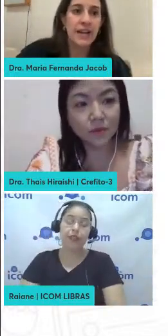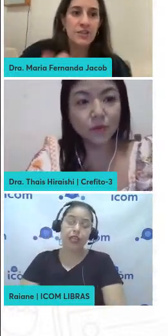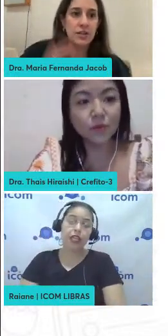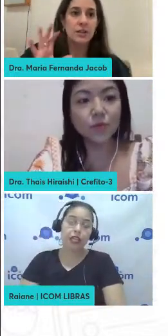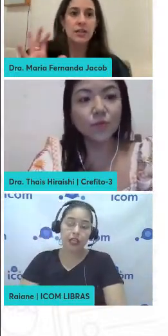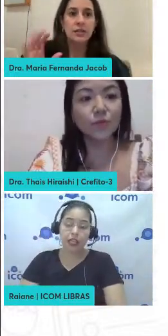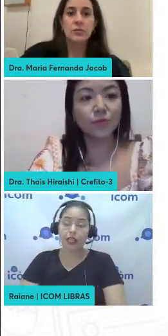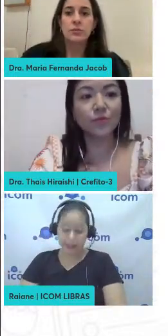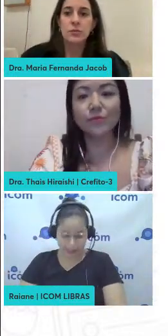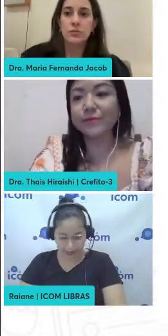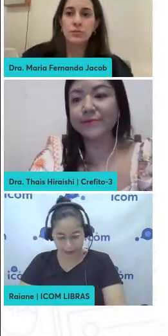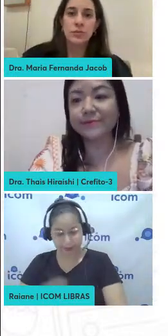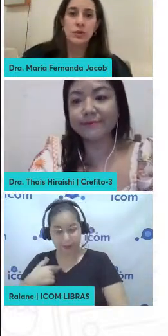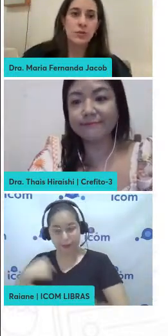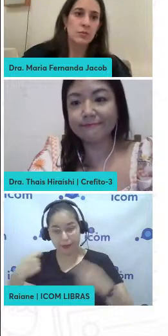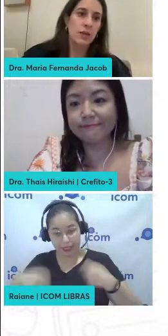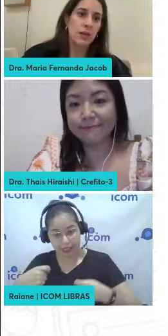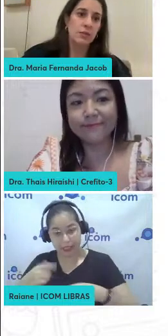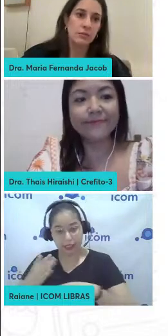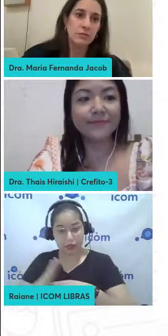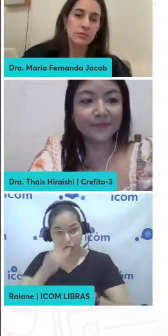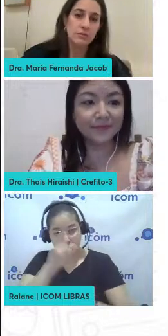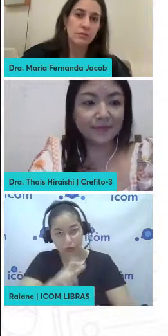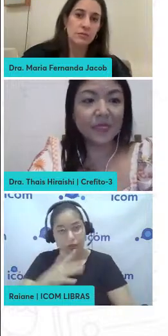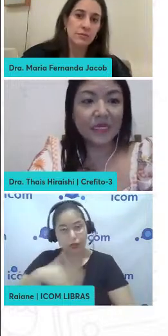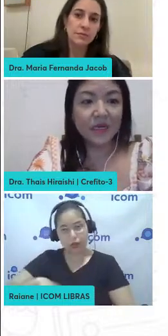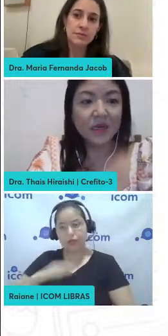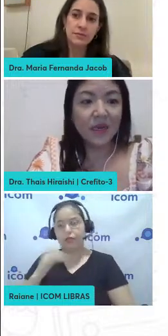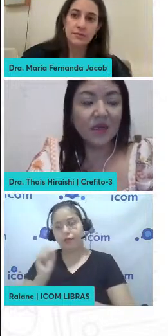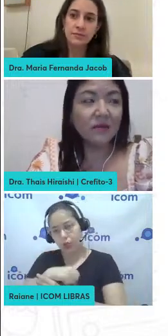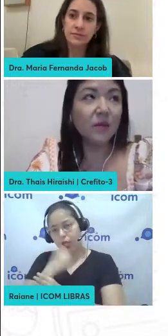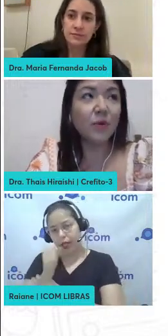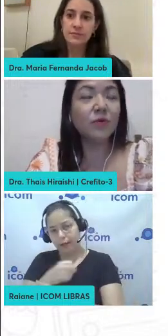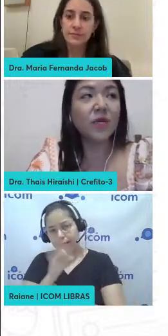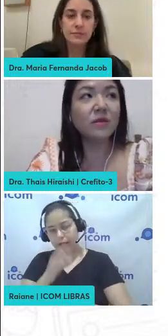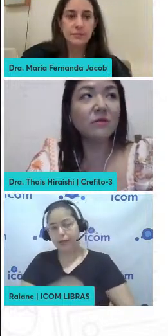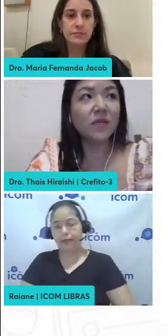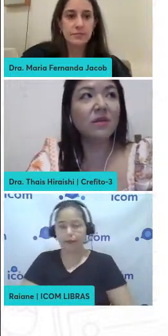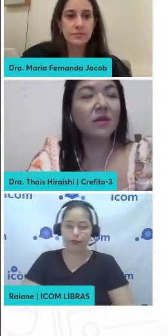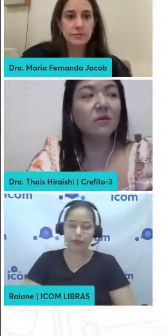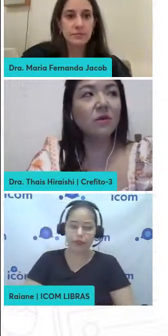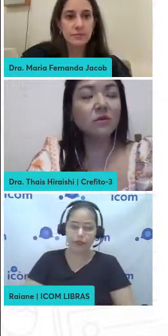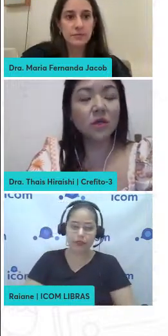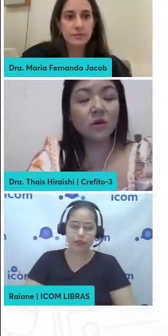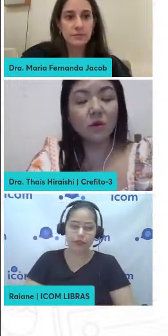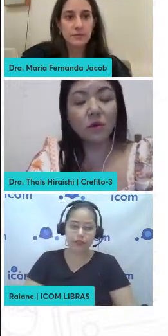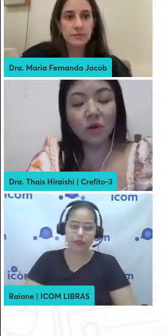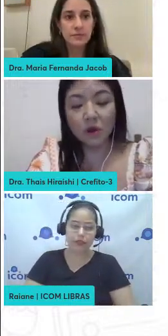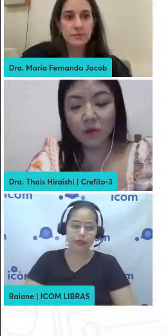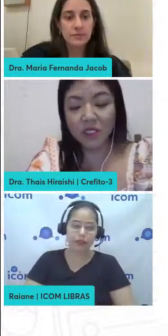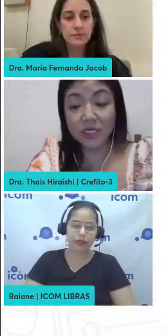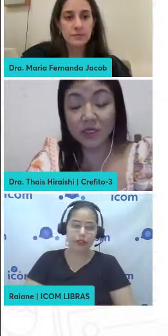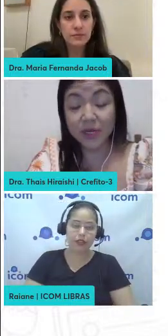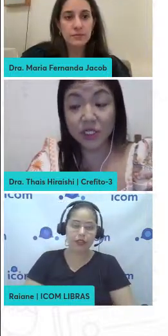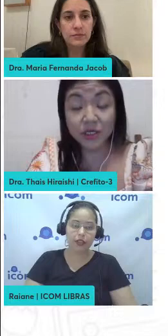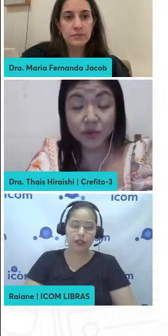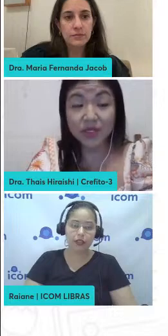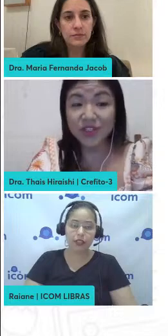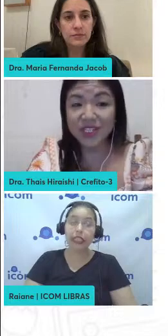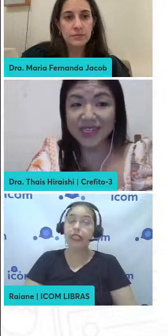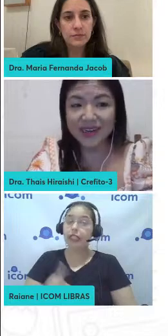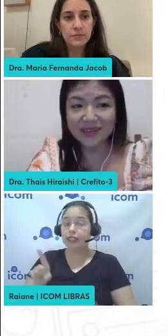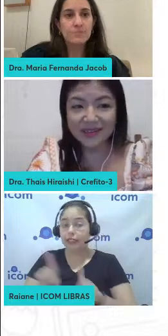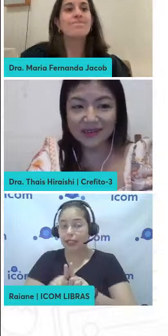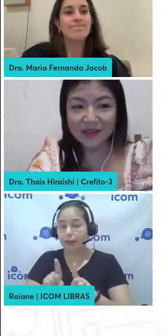em prática no nosso meio. E procurar não ter, né, igual a doutora colocou, realmente essas práticas